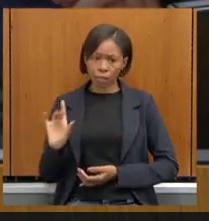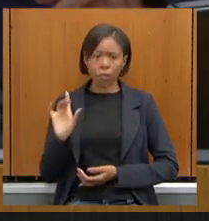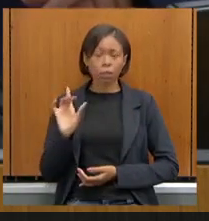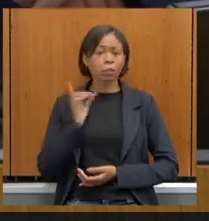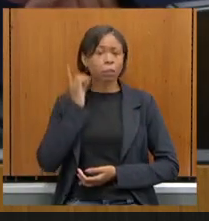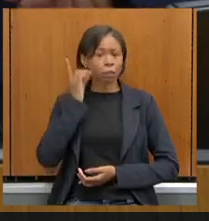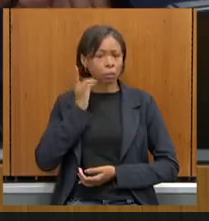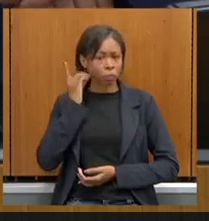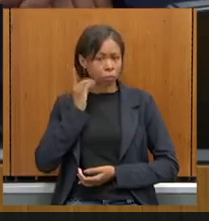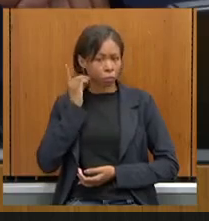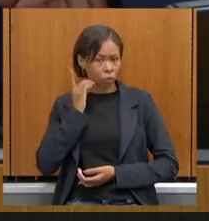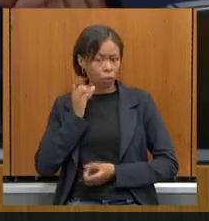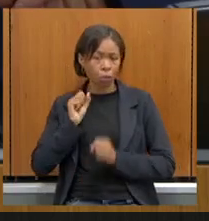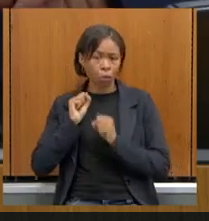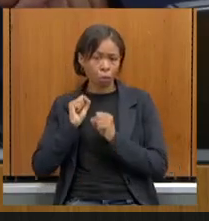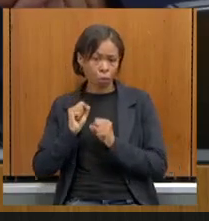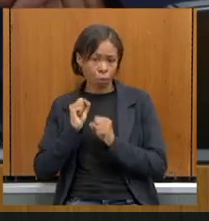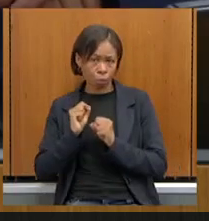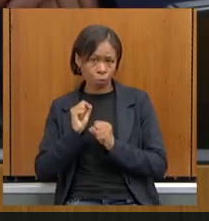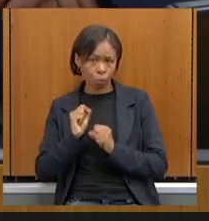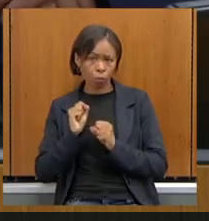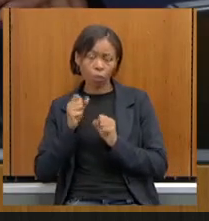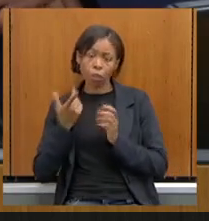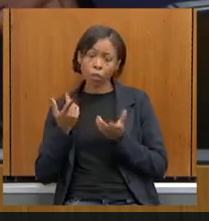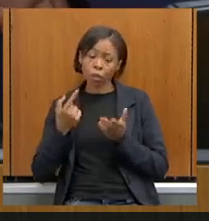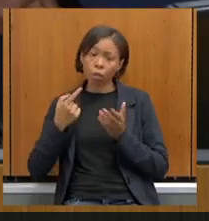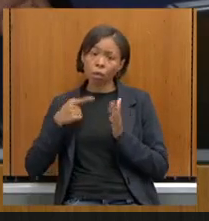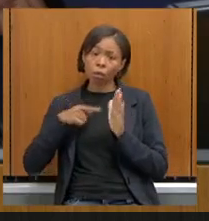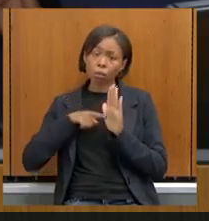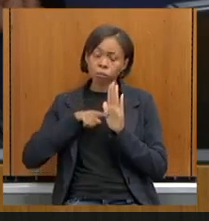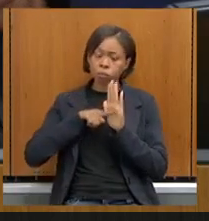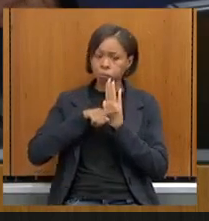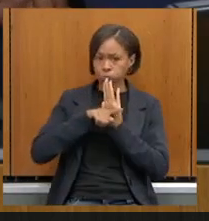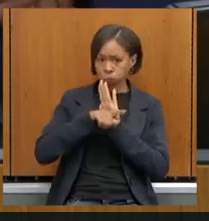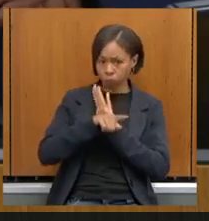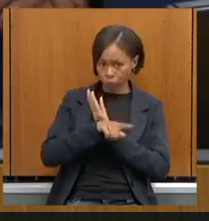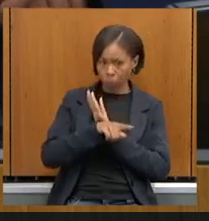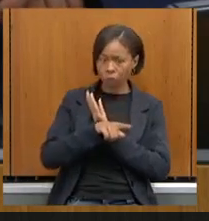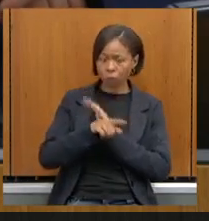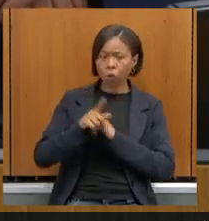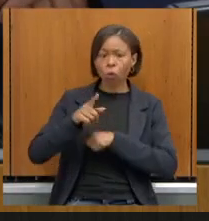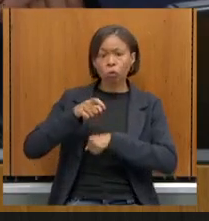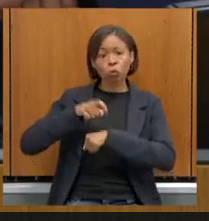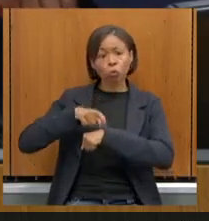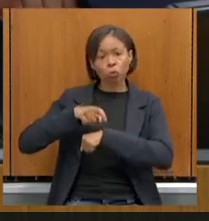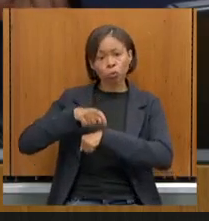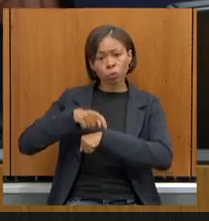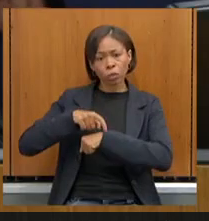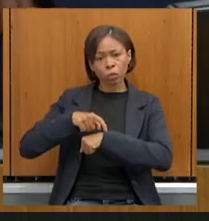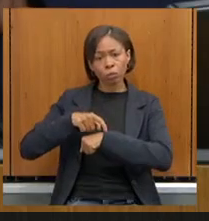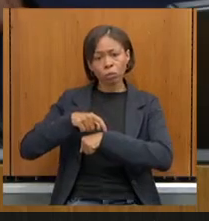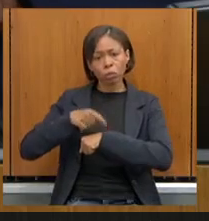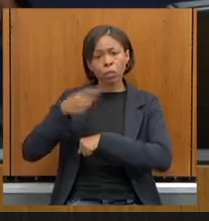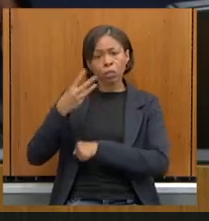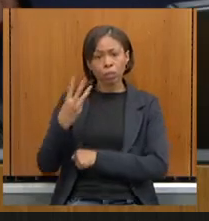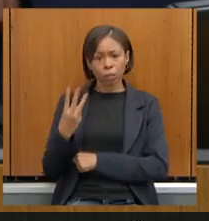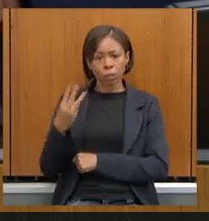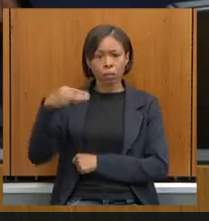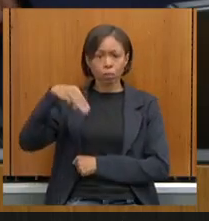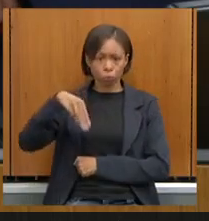interpelação pelo prazo de três minutos.